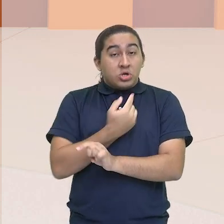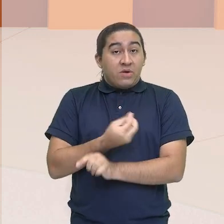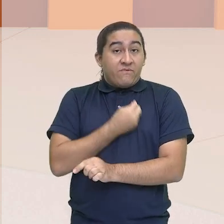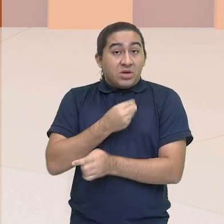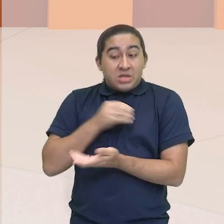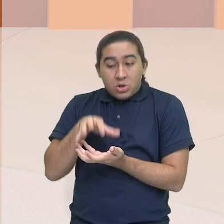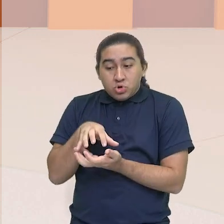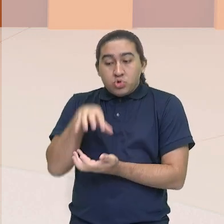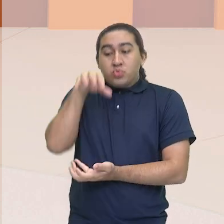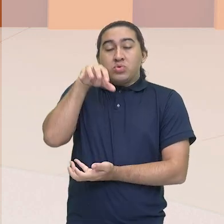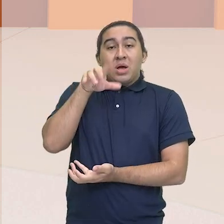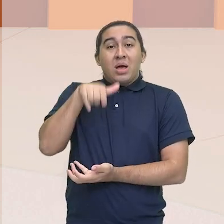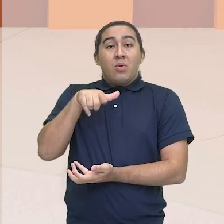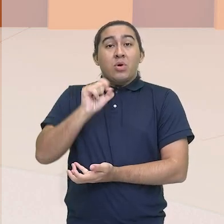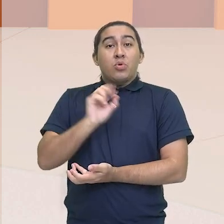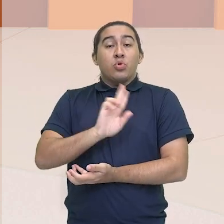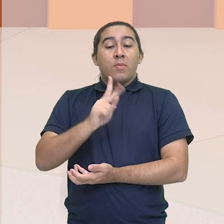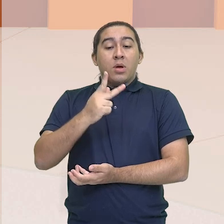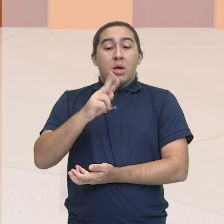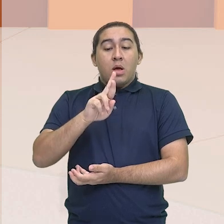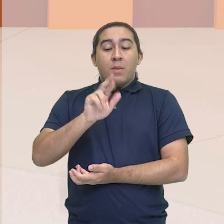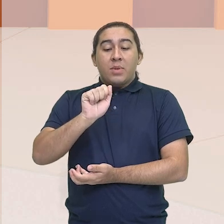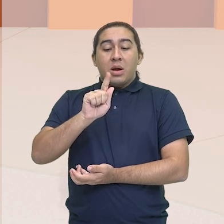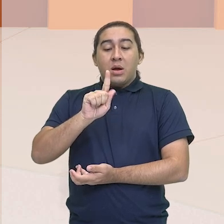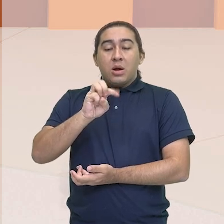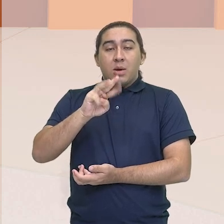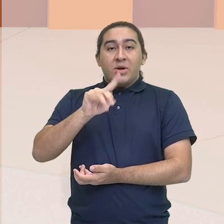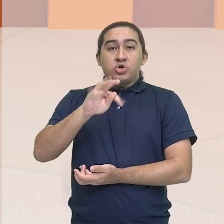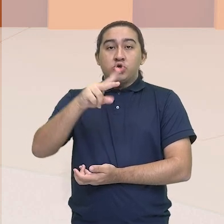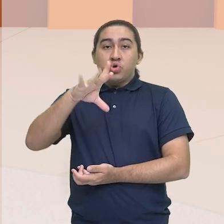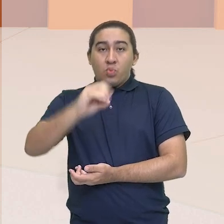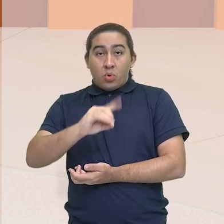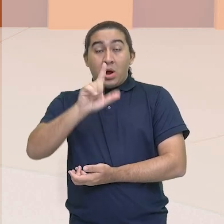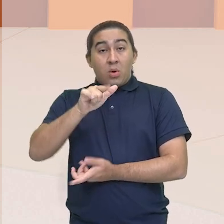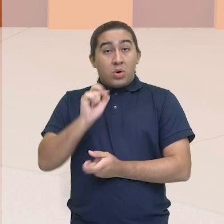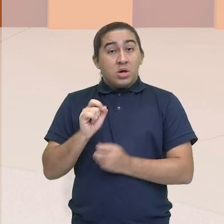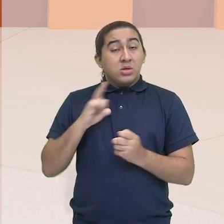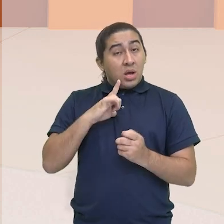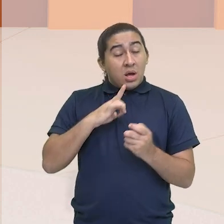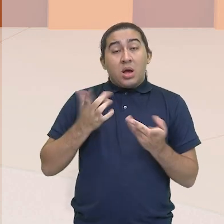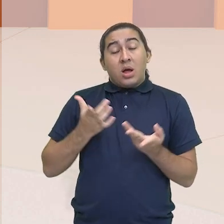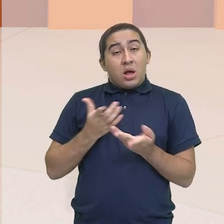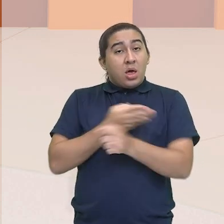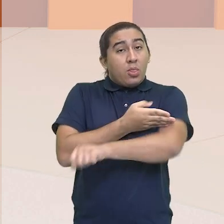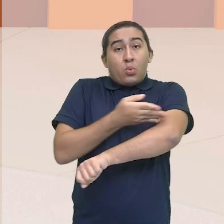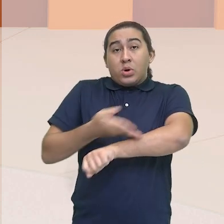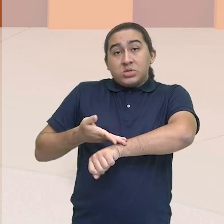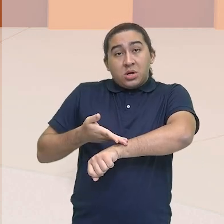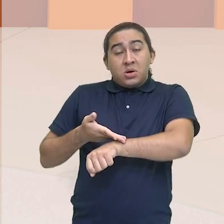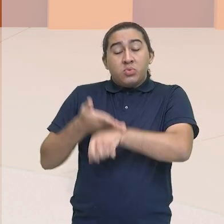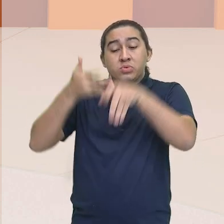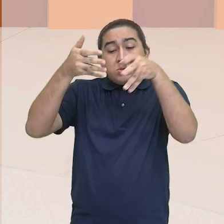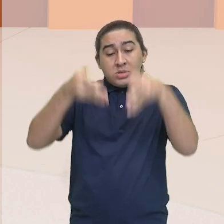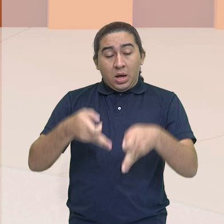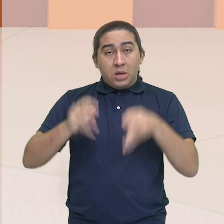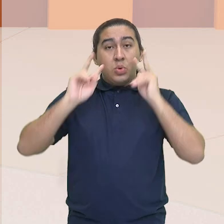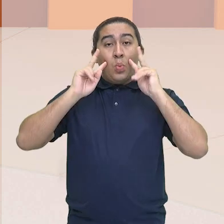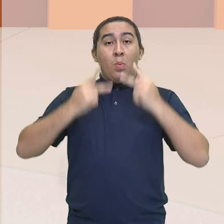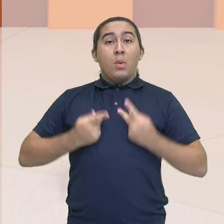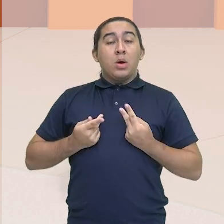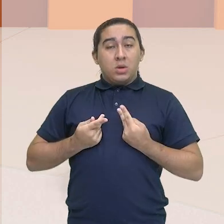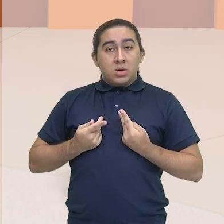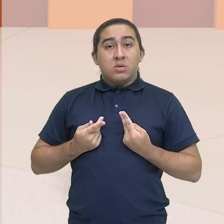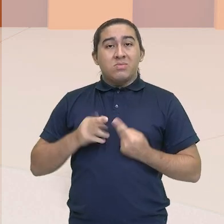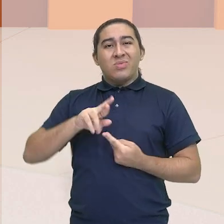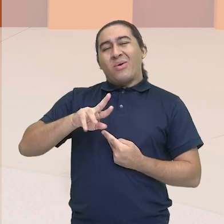de pragmatismo, né? Quando você lida com aquela pessoa de uma maneira correta, urbana, né? Adequada, né? Sem ficar